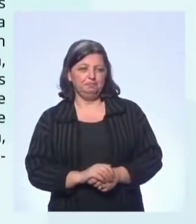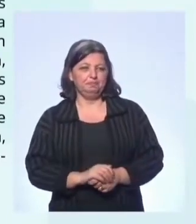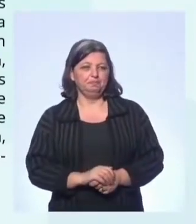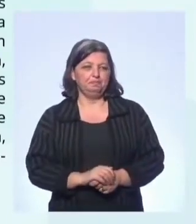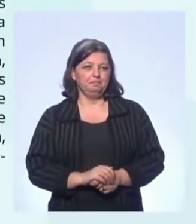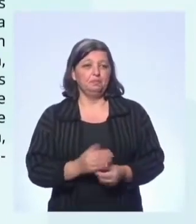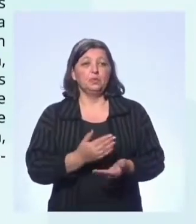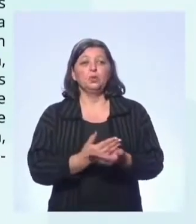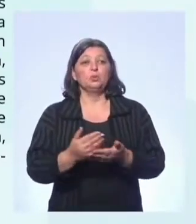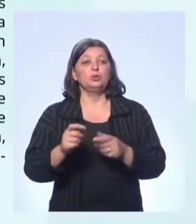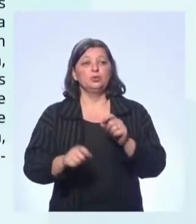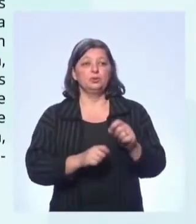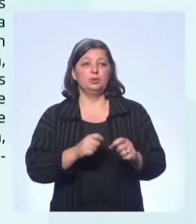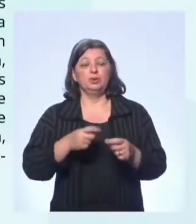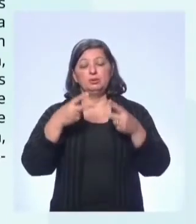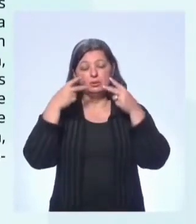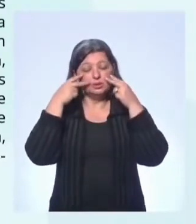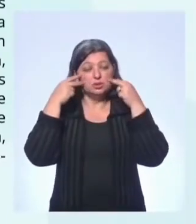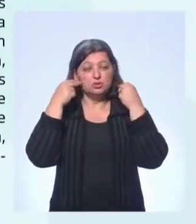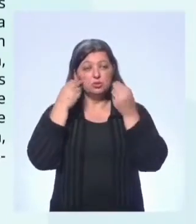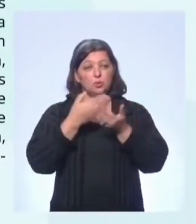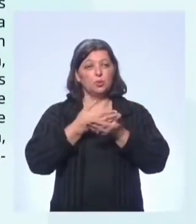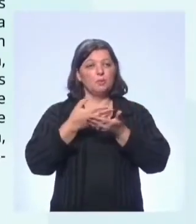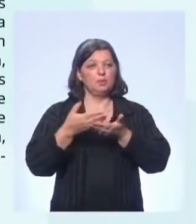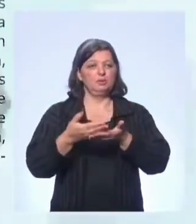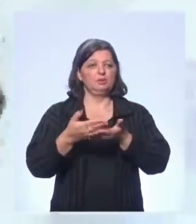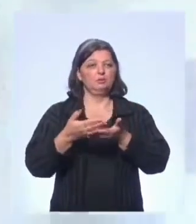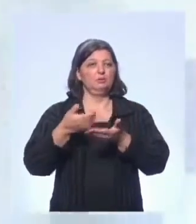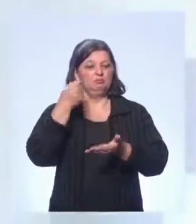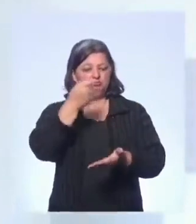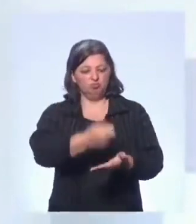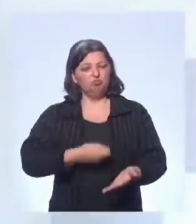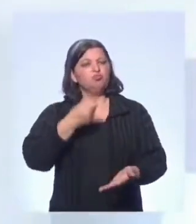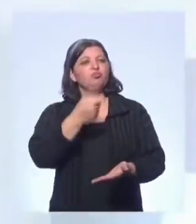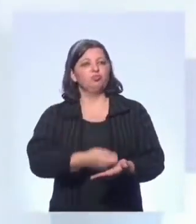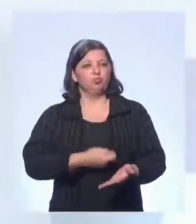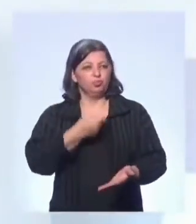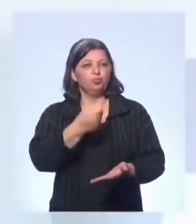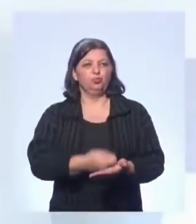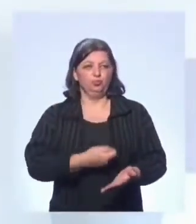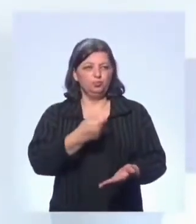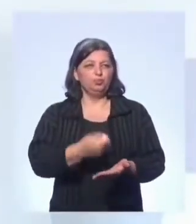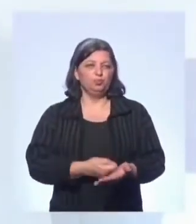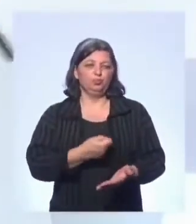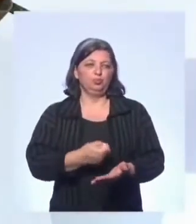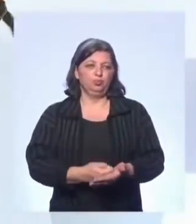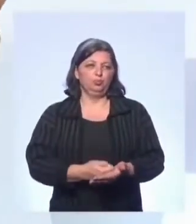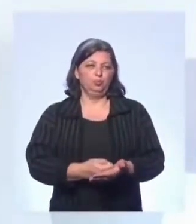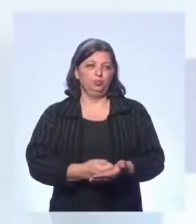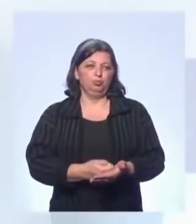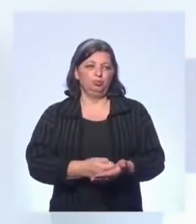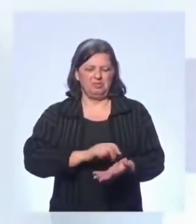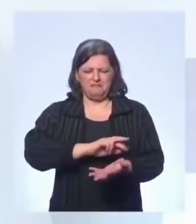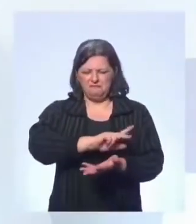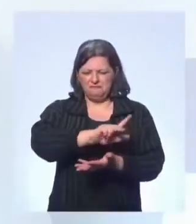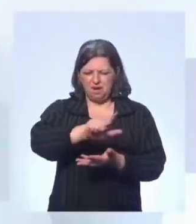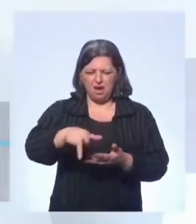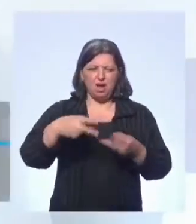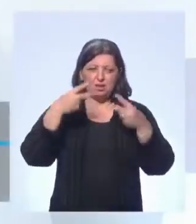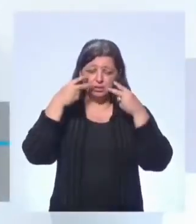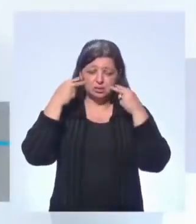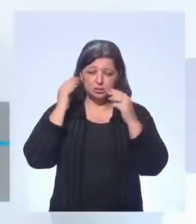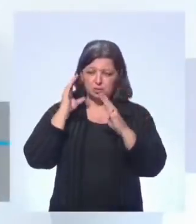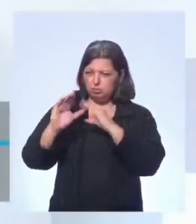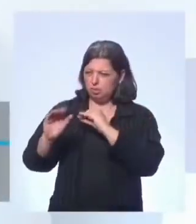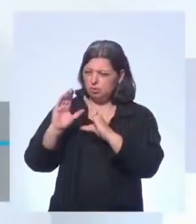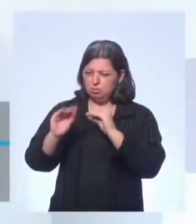galerinha, os indígenas começaram a resistência. E muitos deles fugiam, porque não